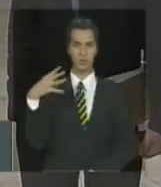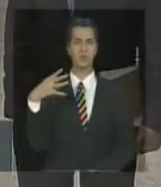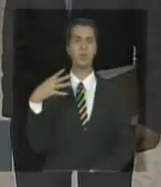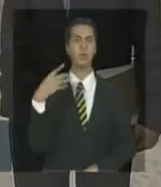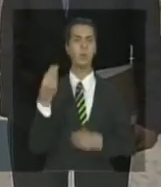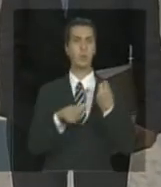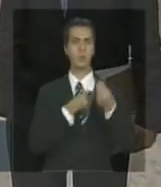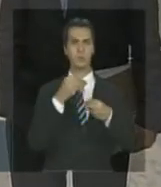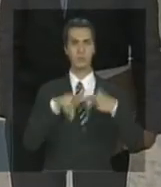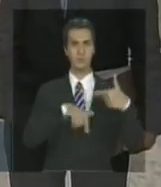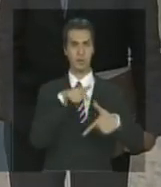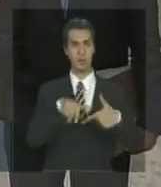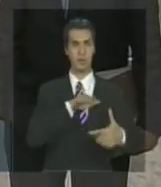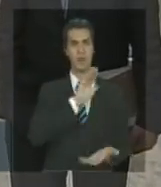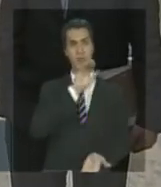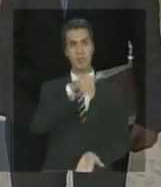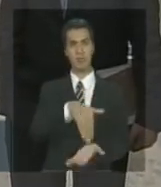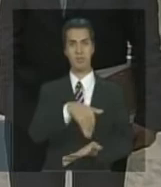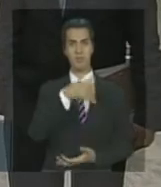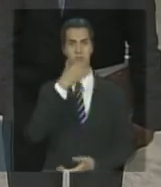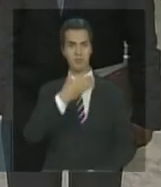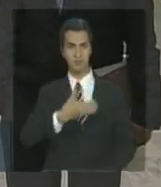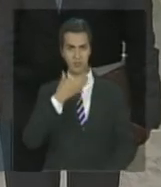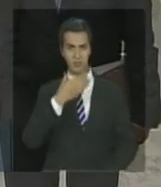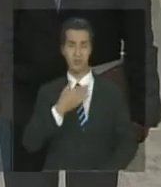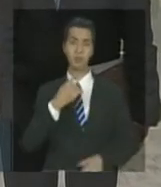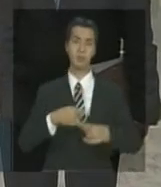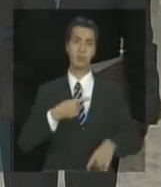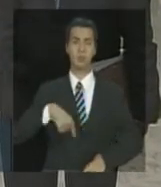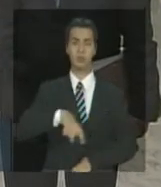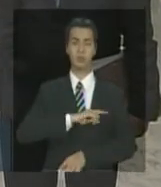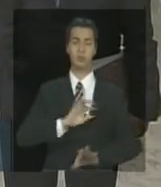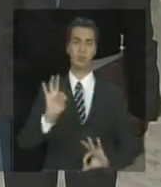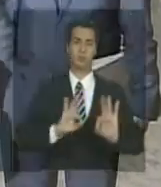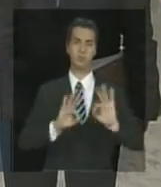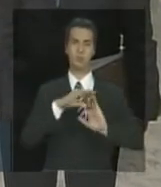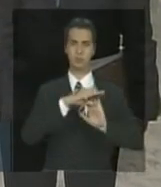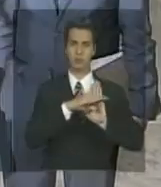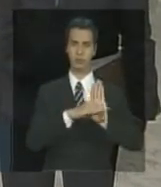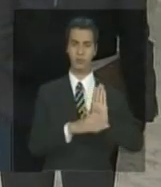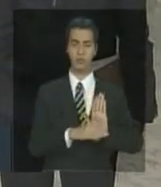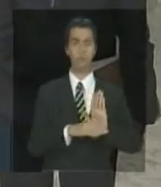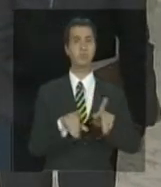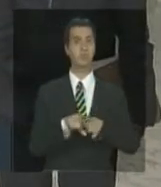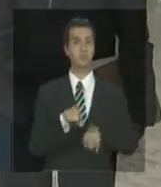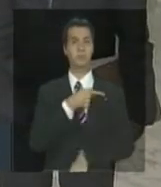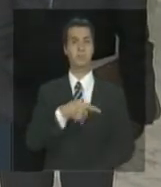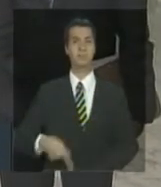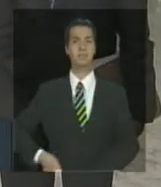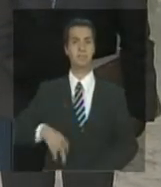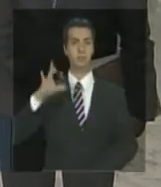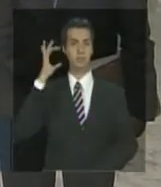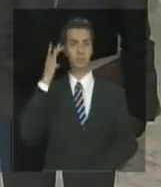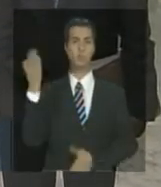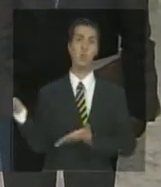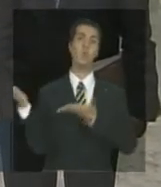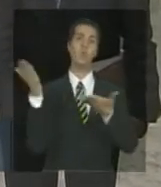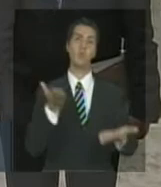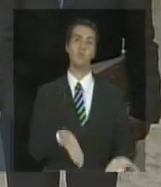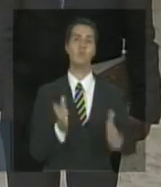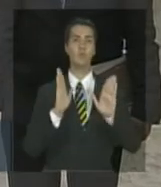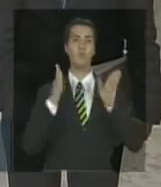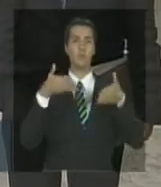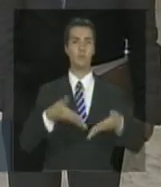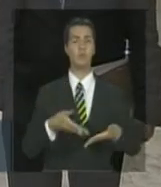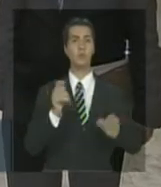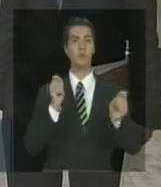da entrega do segundo conjunto de planos setoriais, e a presidenta convidou o Fórum Brasileiro de Mudanças Climáticas para coordenar o